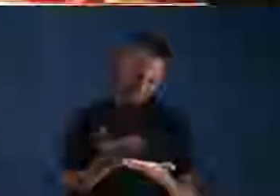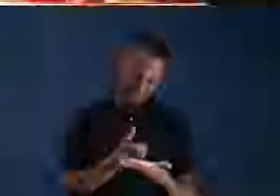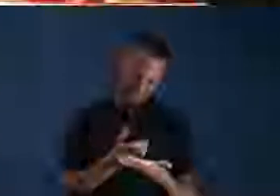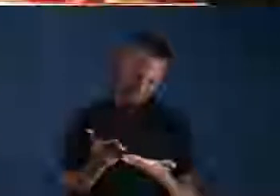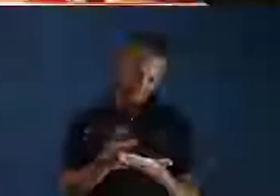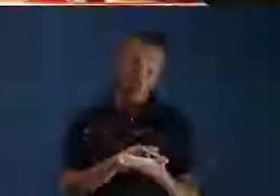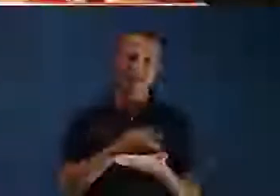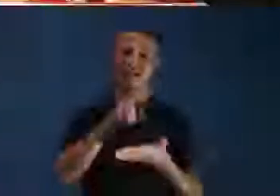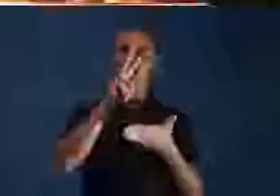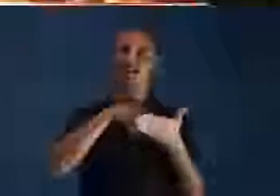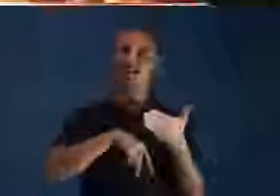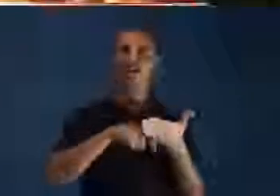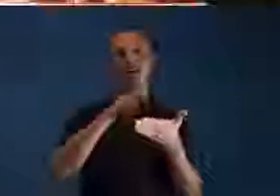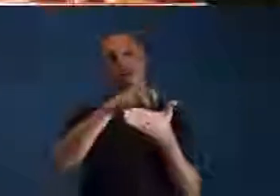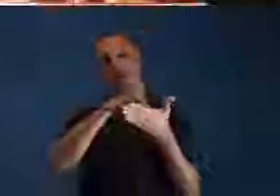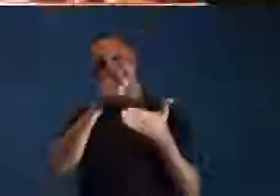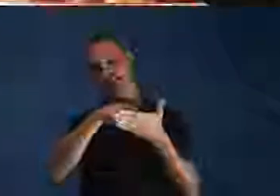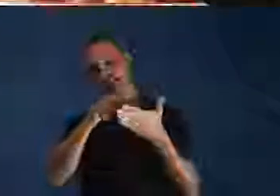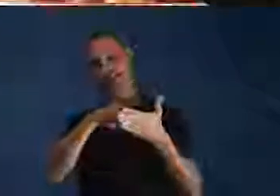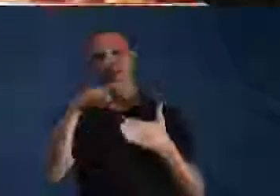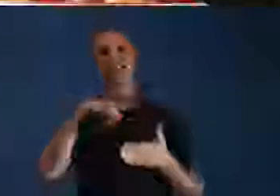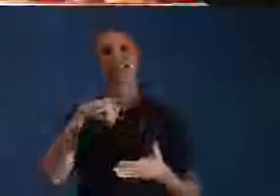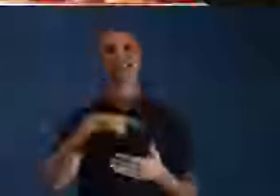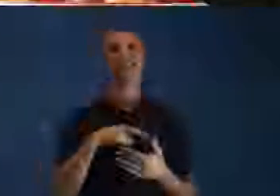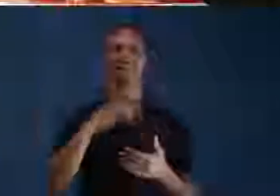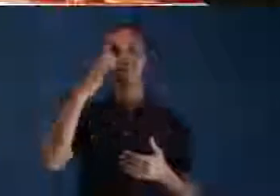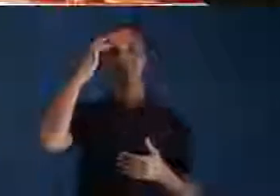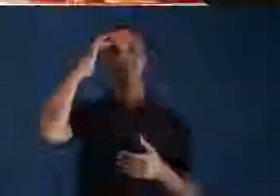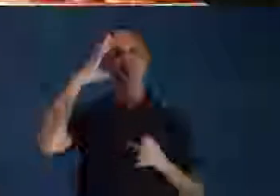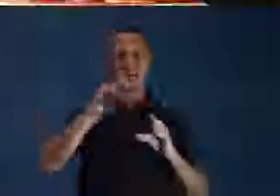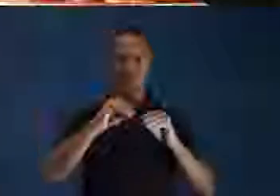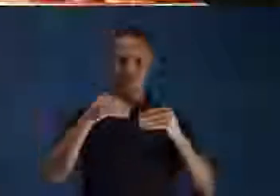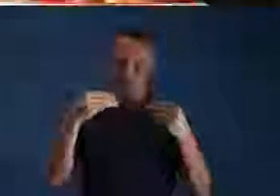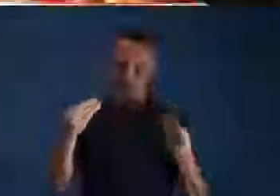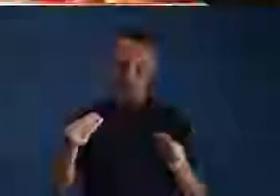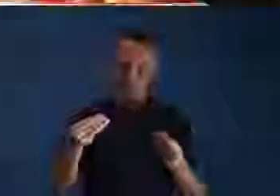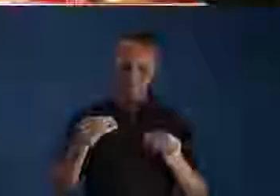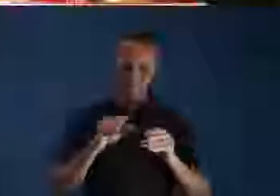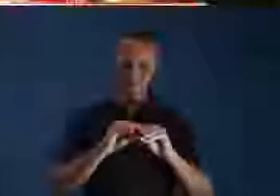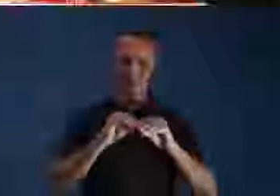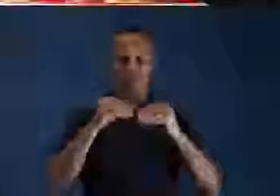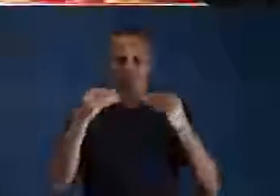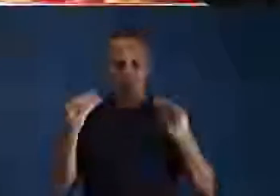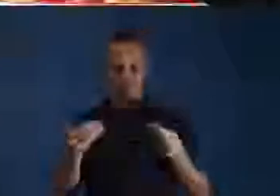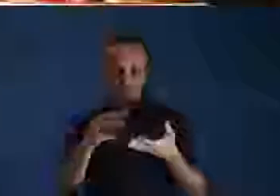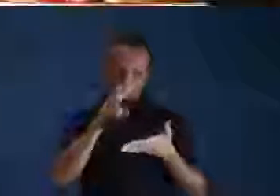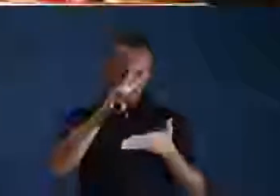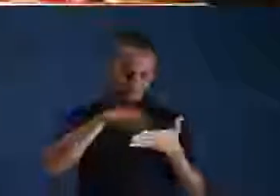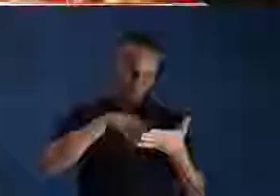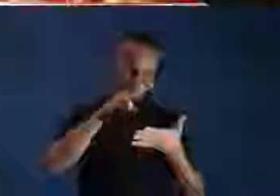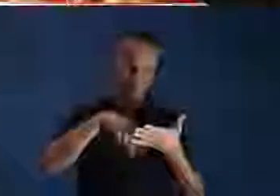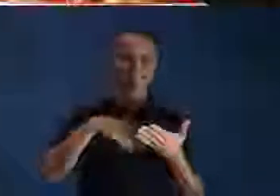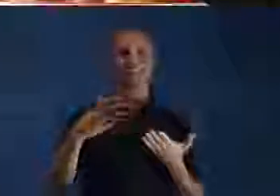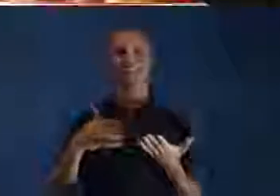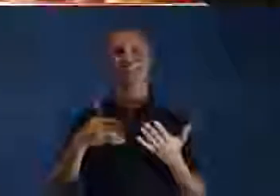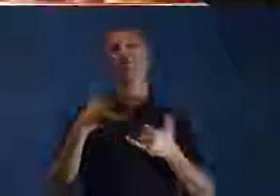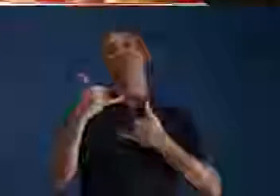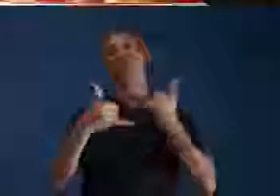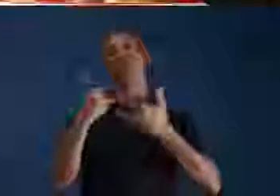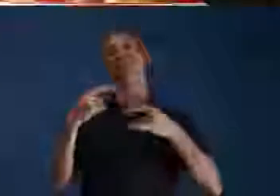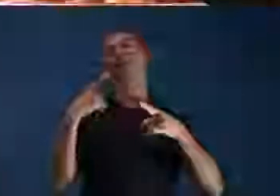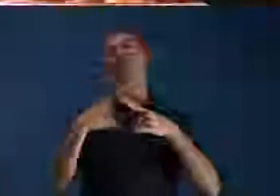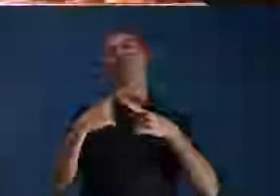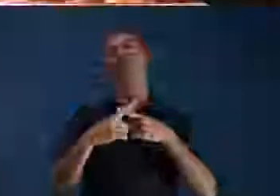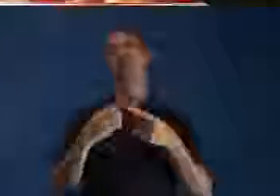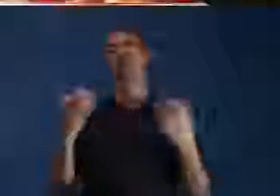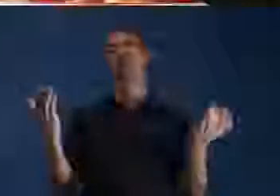lia, escrevia neles, né? Então, é fácil manipular, é só abrir assim. E eu estou brincando com isso, porque os